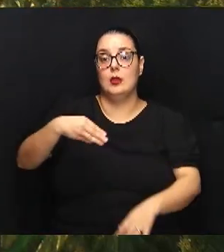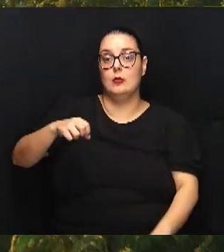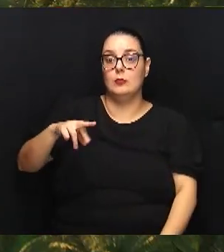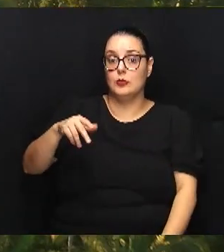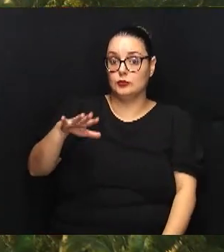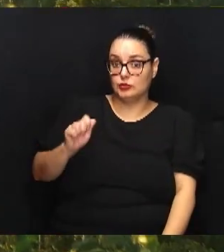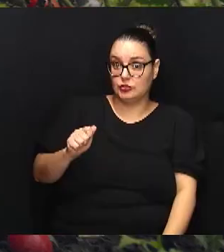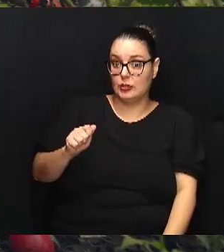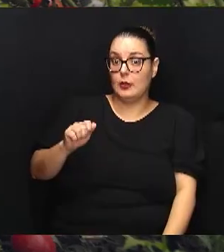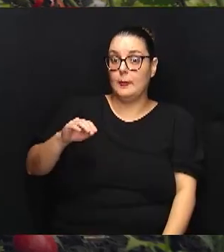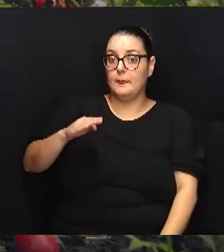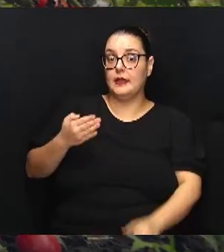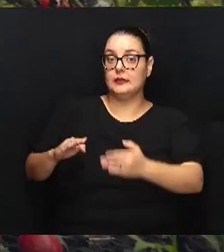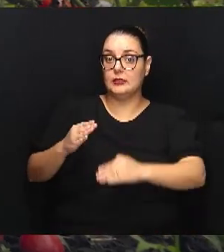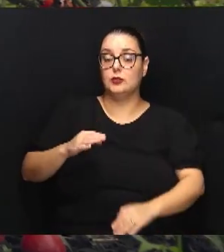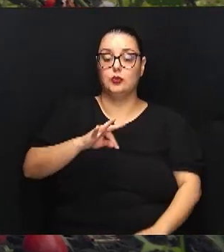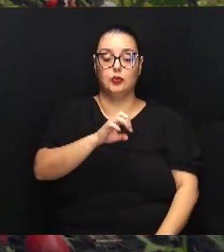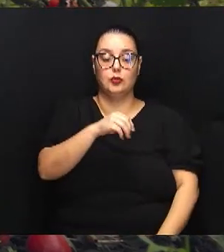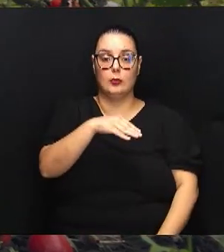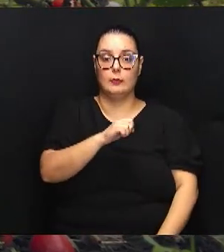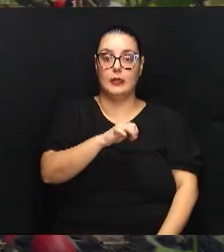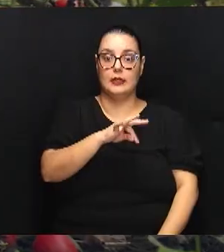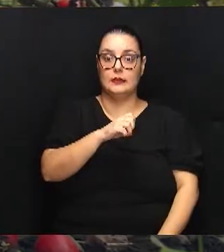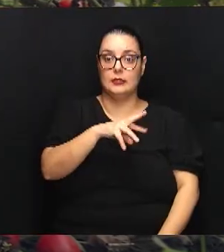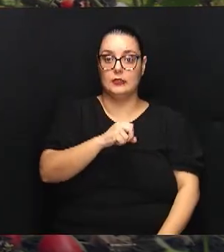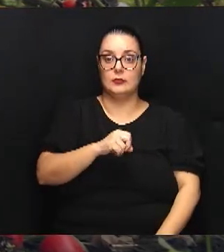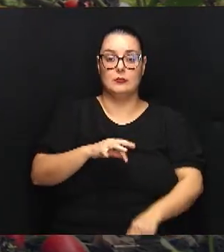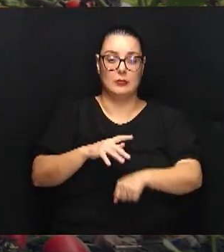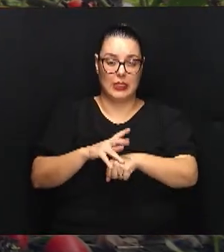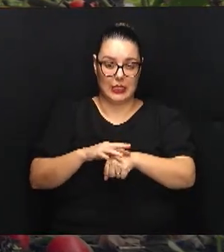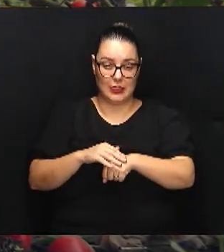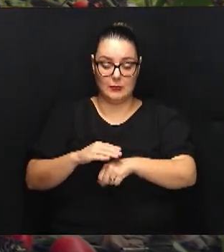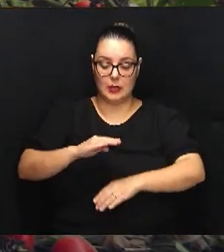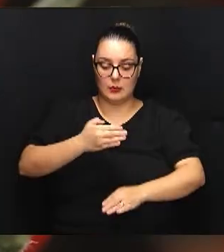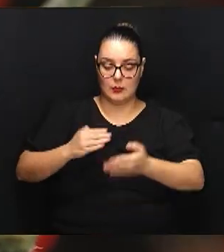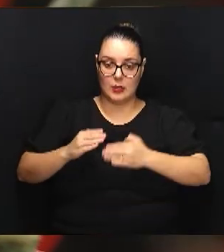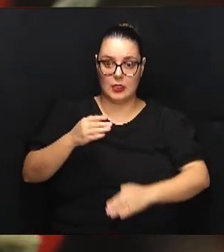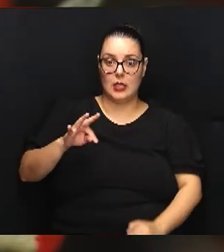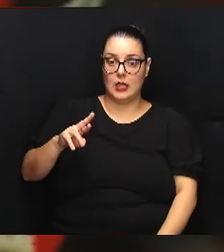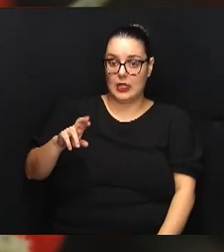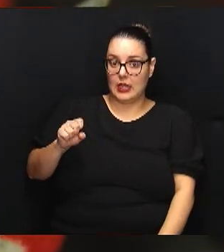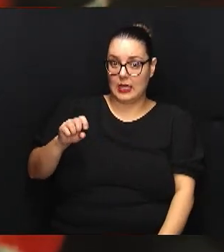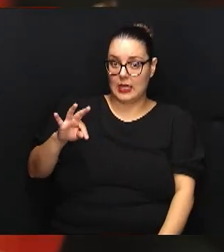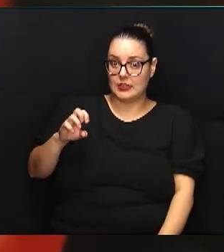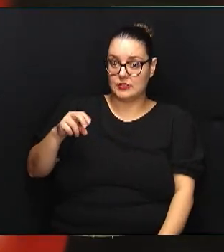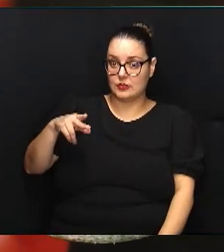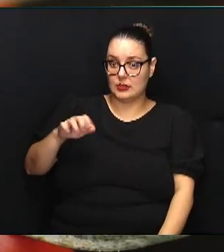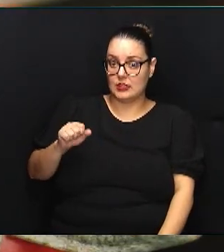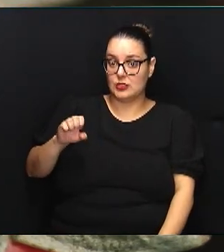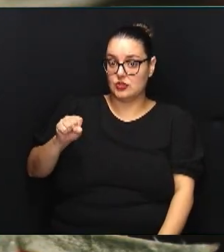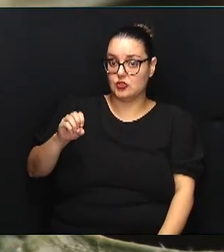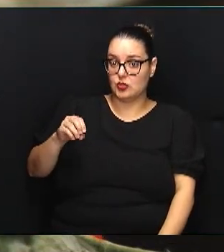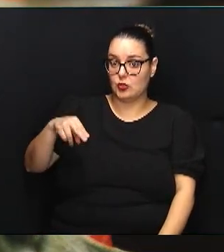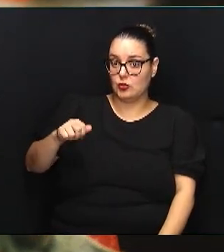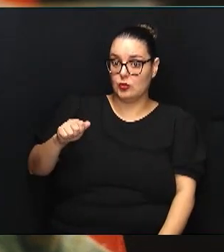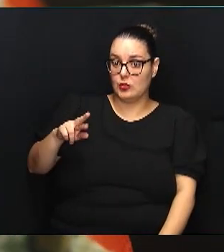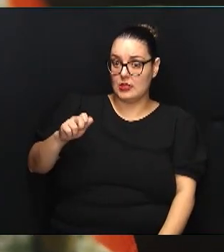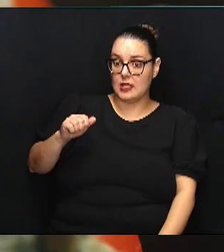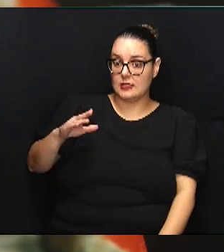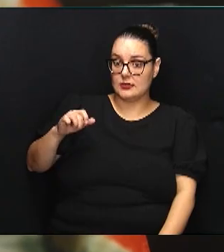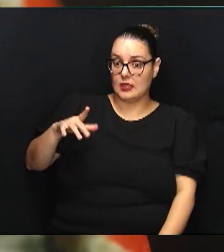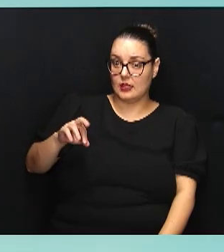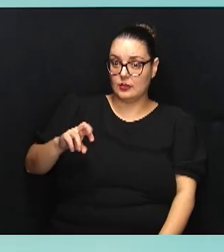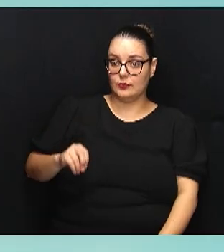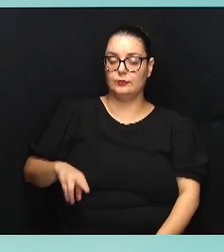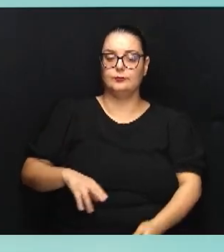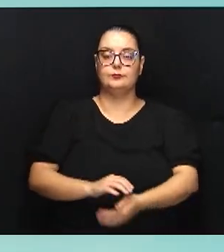potencial para combater a murcha bacteriana do tomateiro, uma enfermidade provocada pela bactéria Rastonia